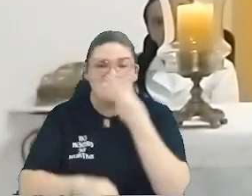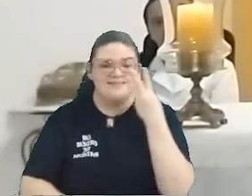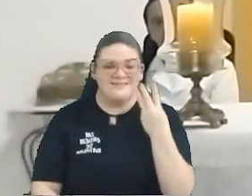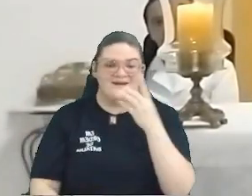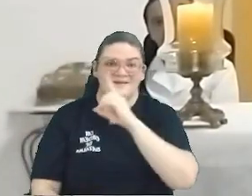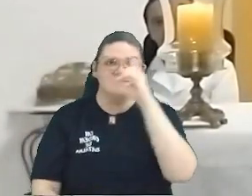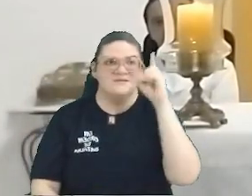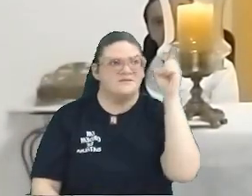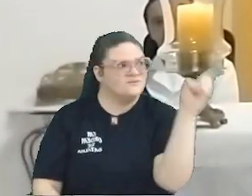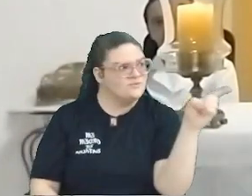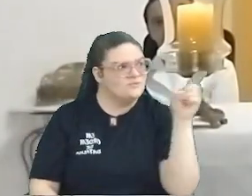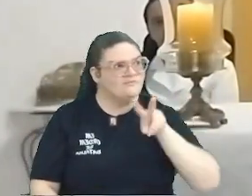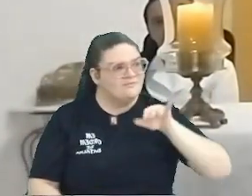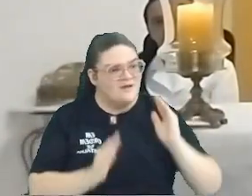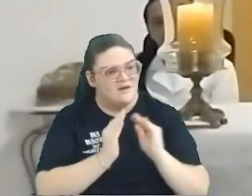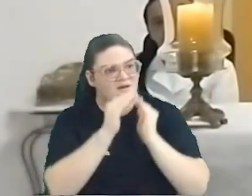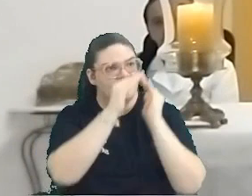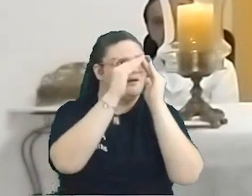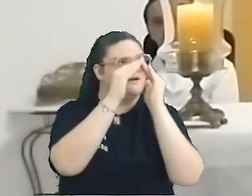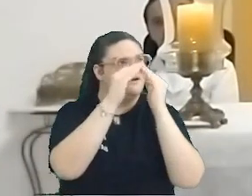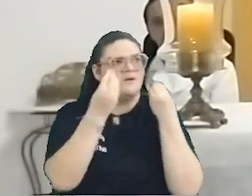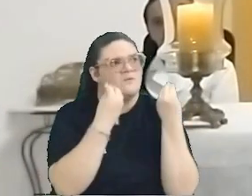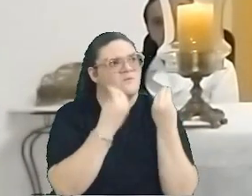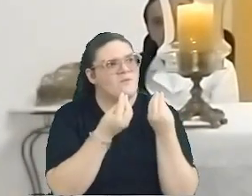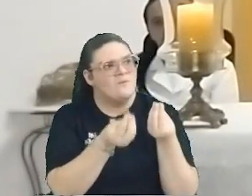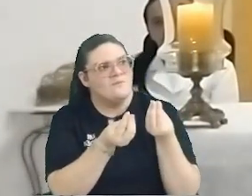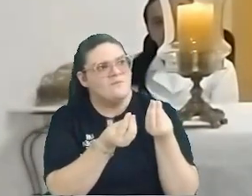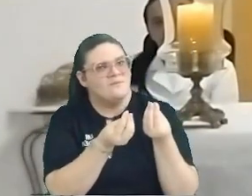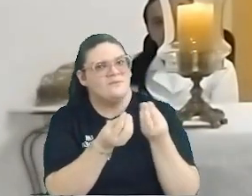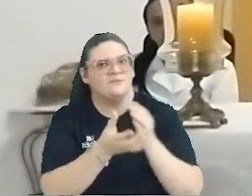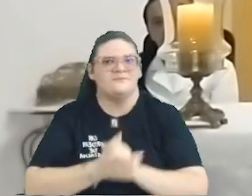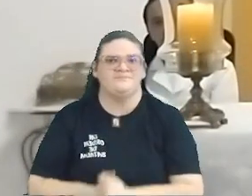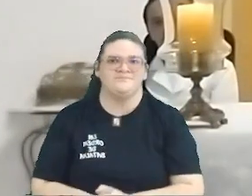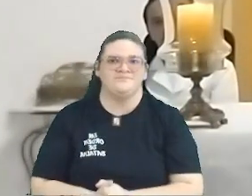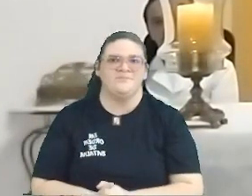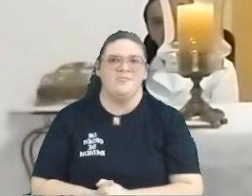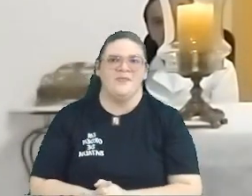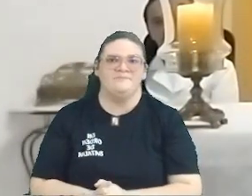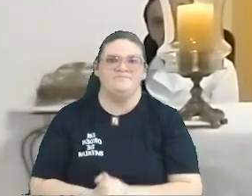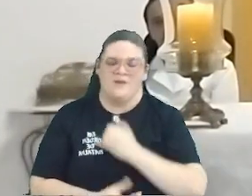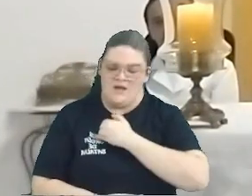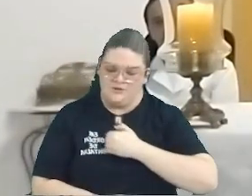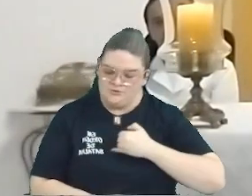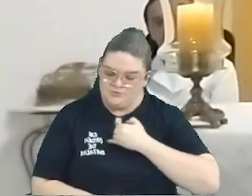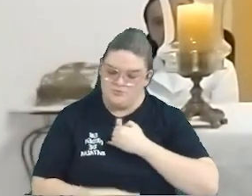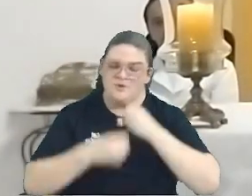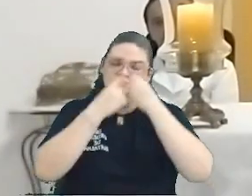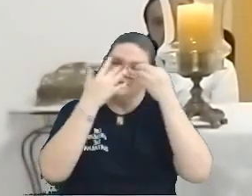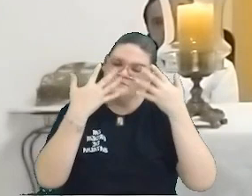levantarás? Aí é quando o evangelista vai nos explicar a fala de